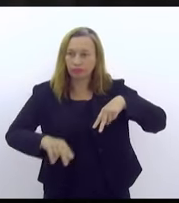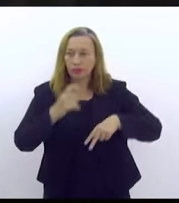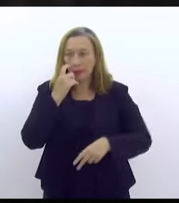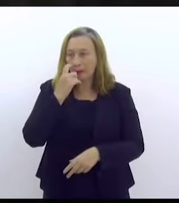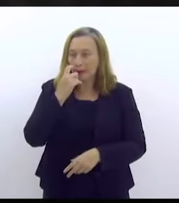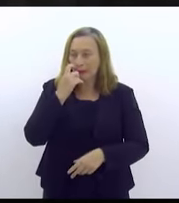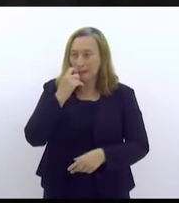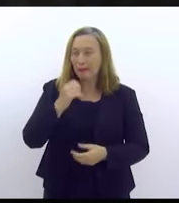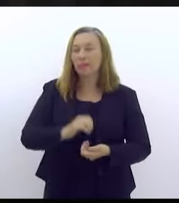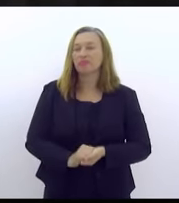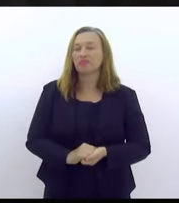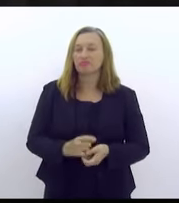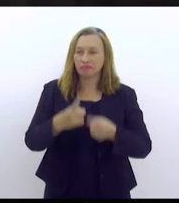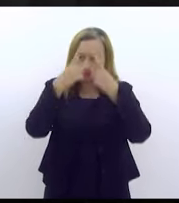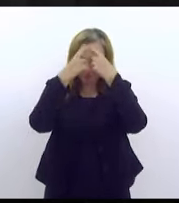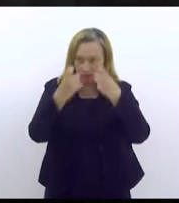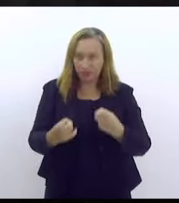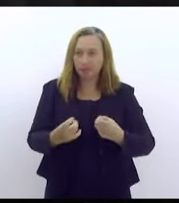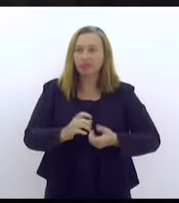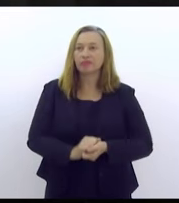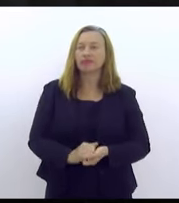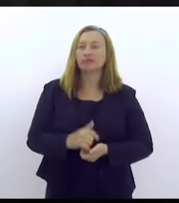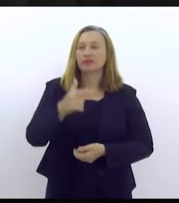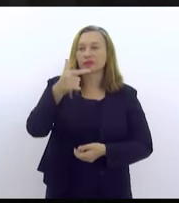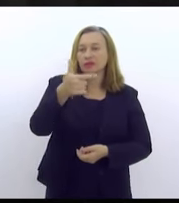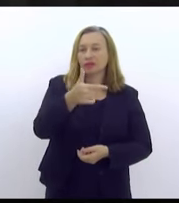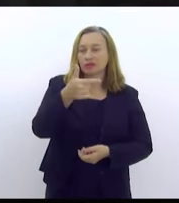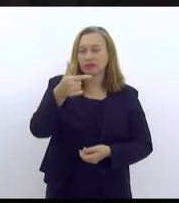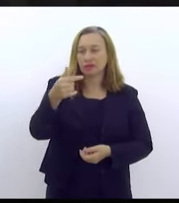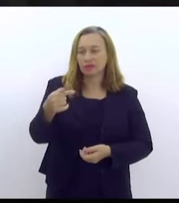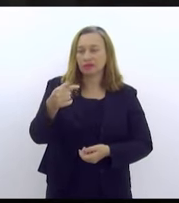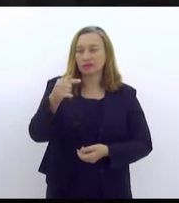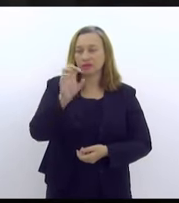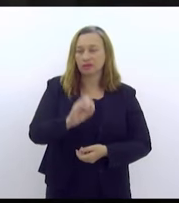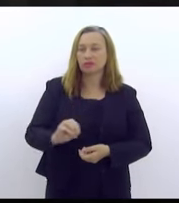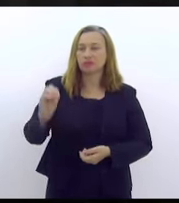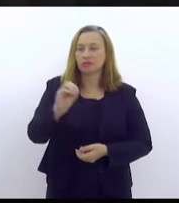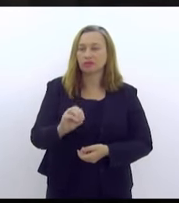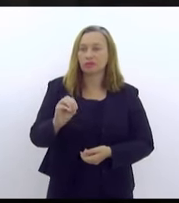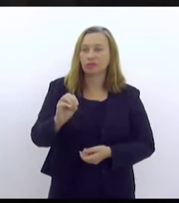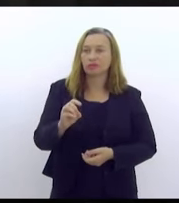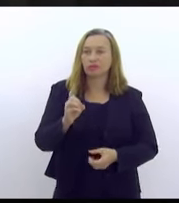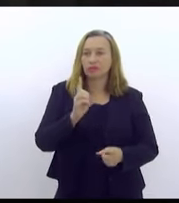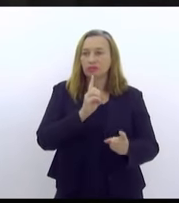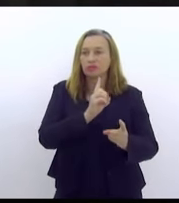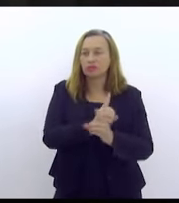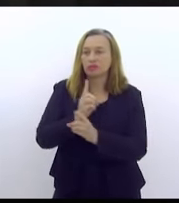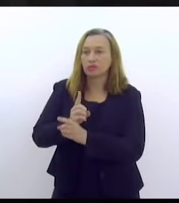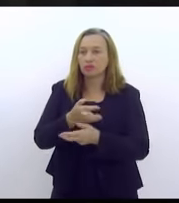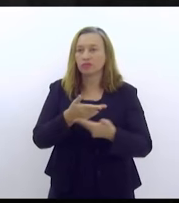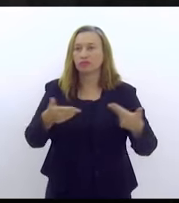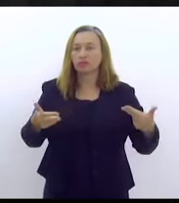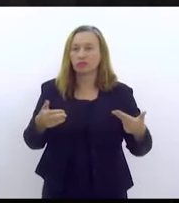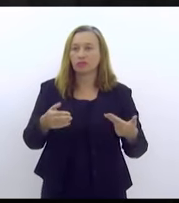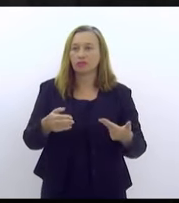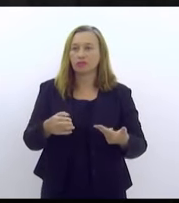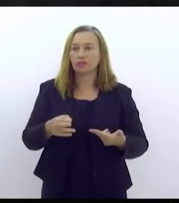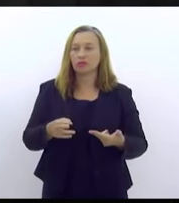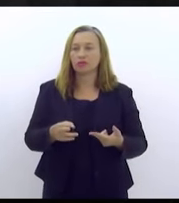Após o violento ataque de 7 de outubro, os socorristas descobriram inúmeros corpos de